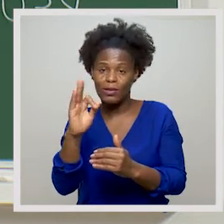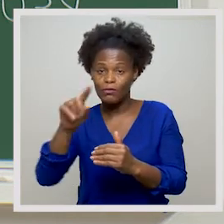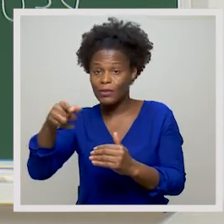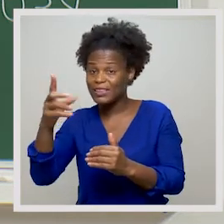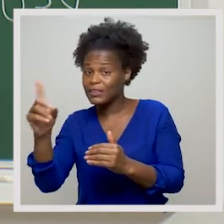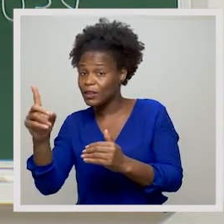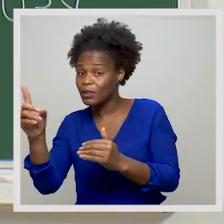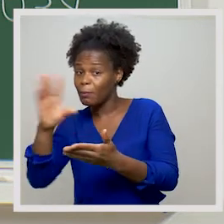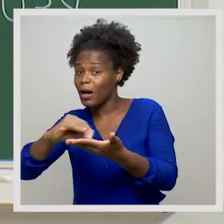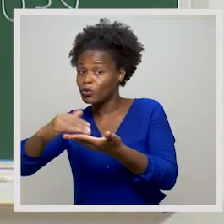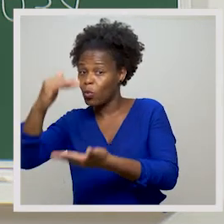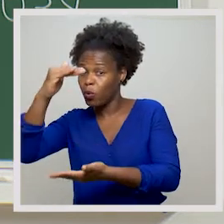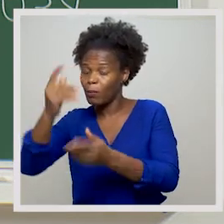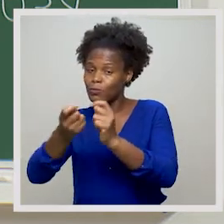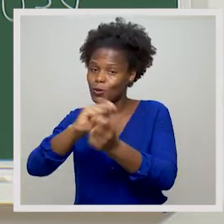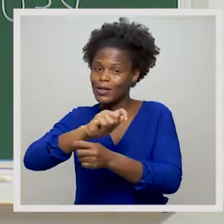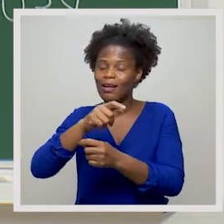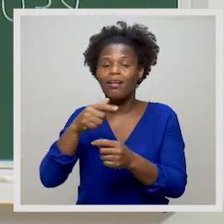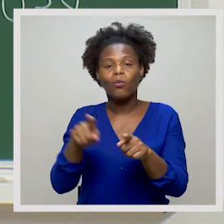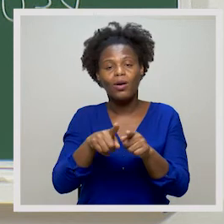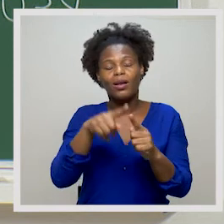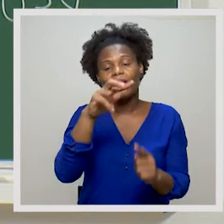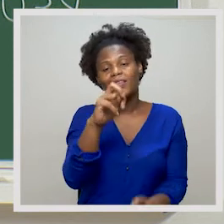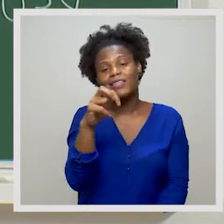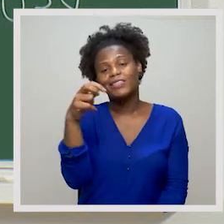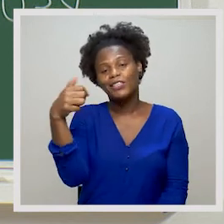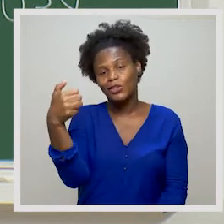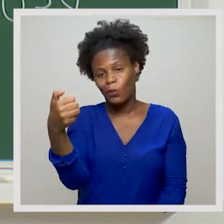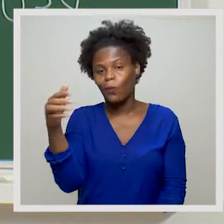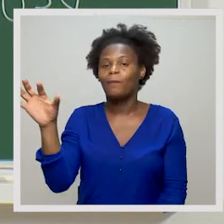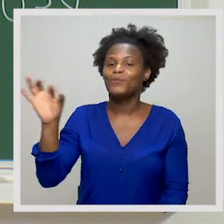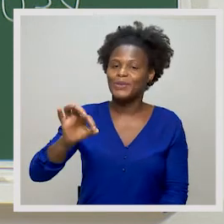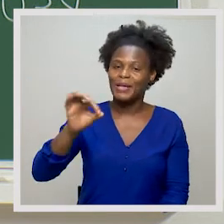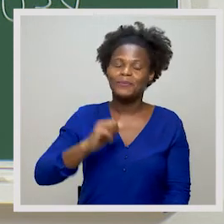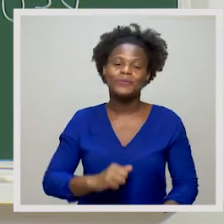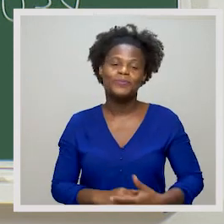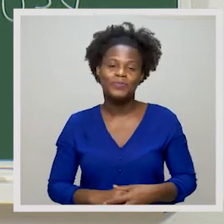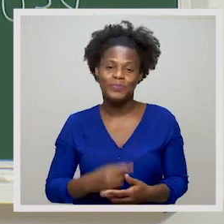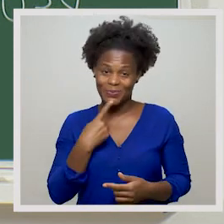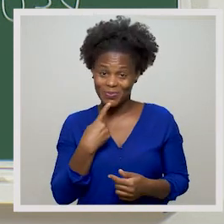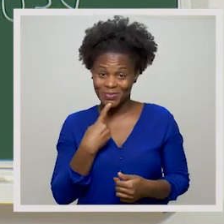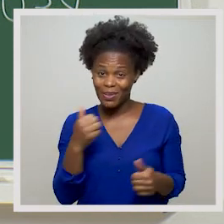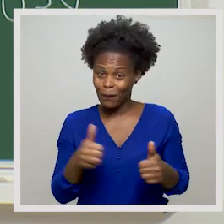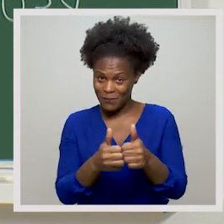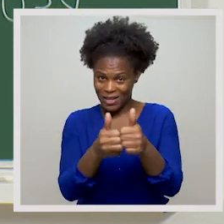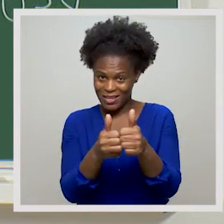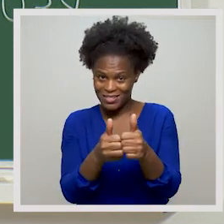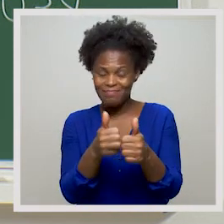34,6 arredondado em excesso vai me dar 35%. Estão a ver? Está a